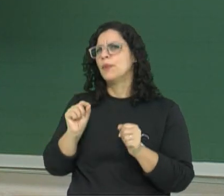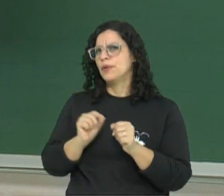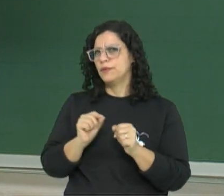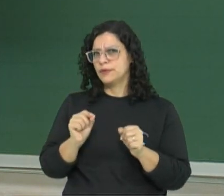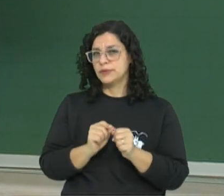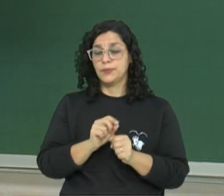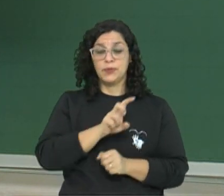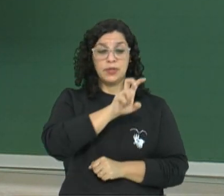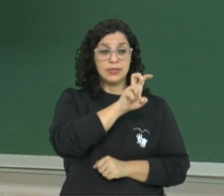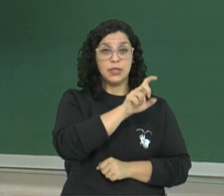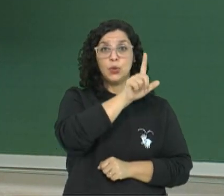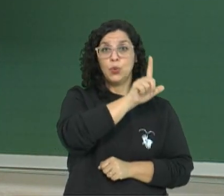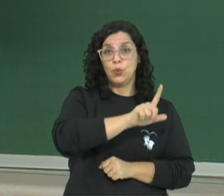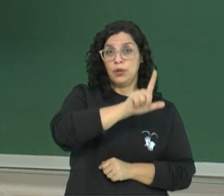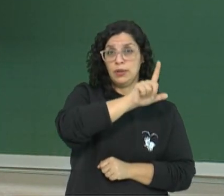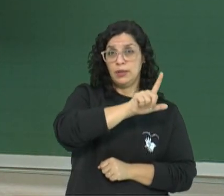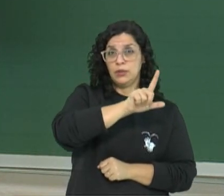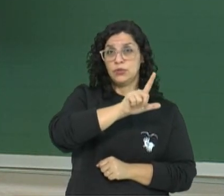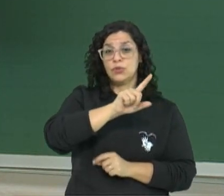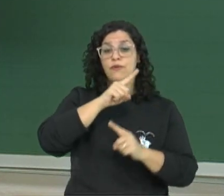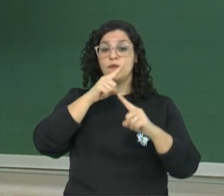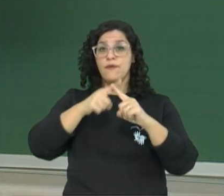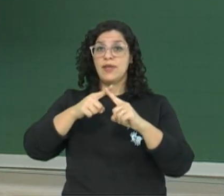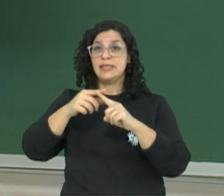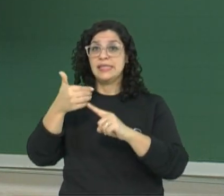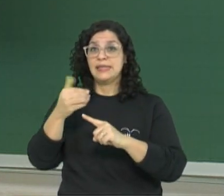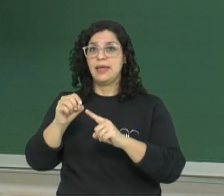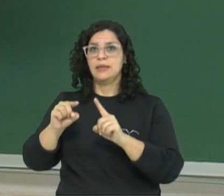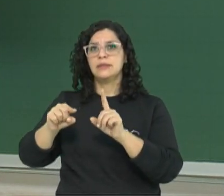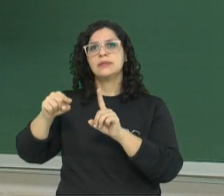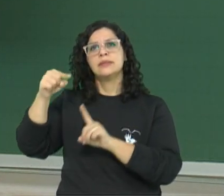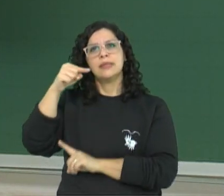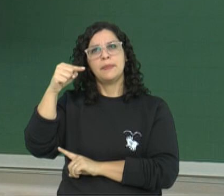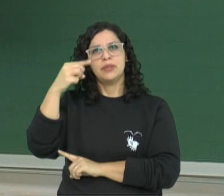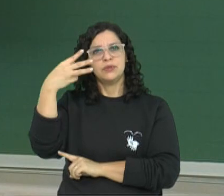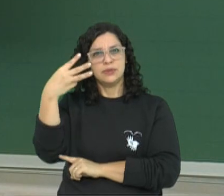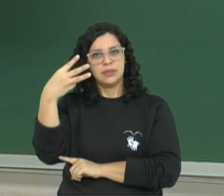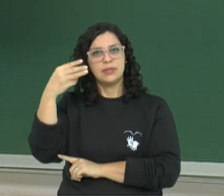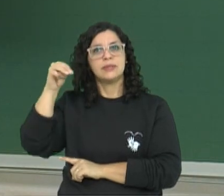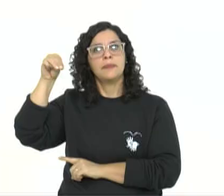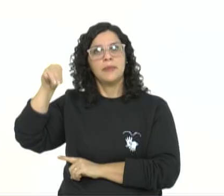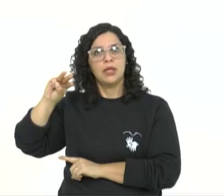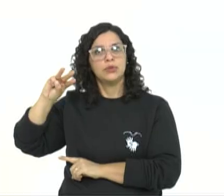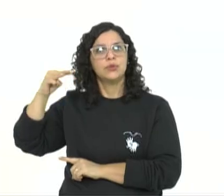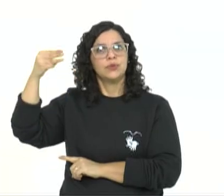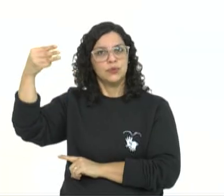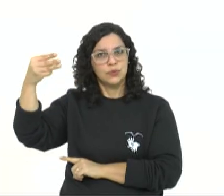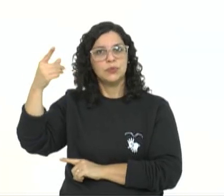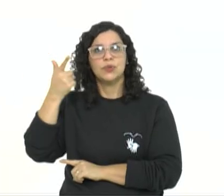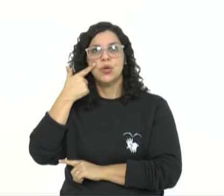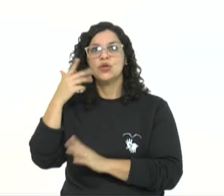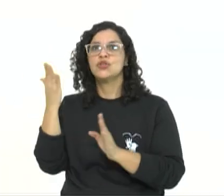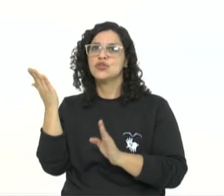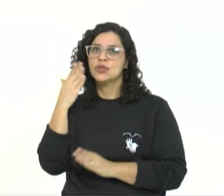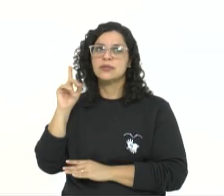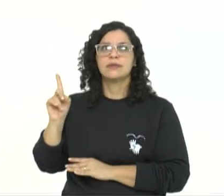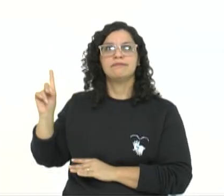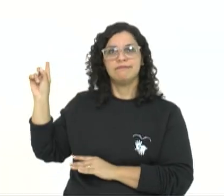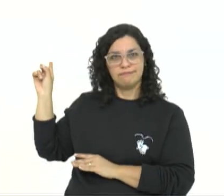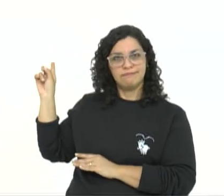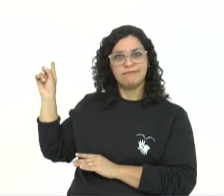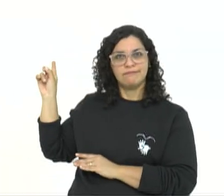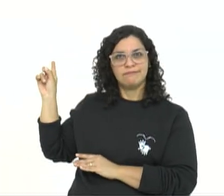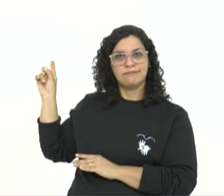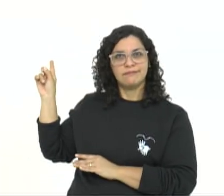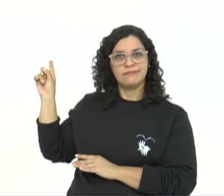seja, como é que eu faço isso? Simplesmente multiplico por 10 na menos 3. Quando eu faço isso, o volume irá ficar igual,